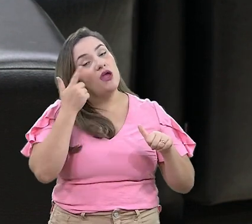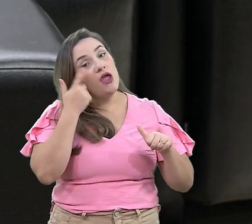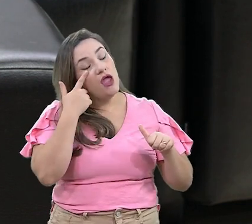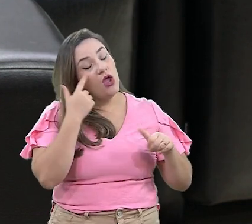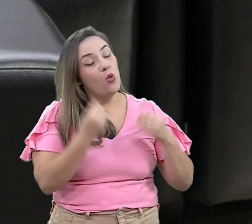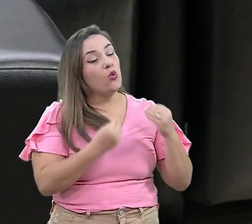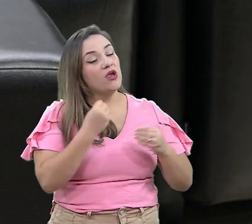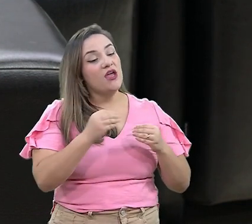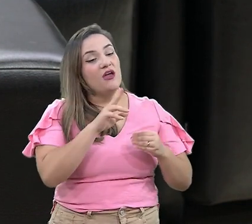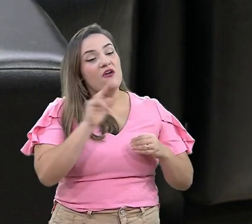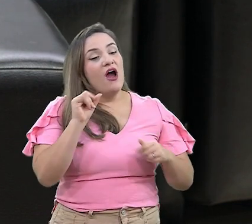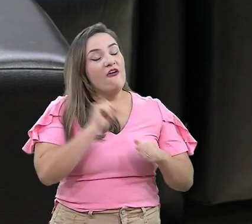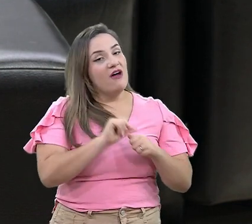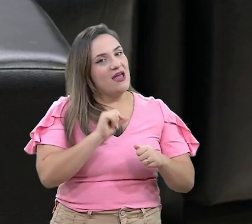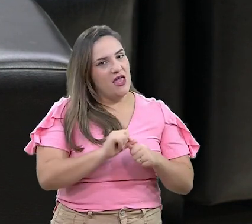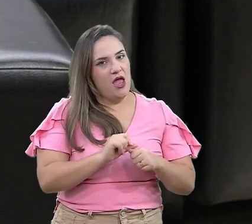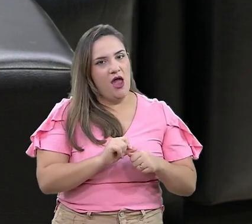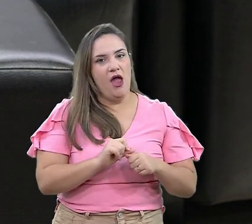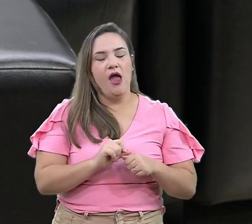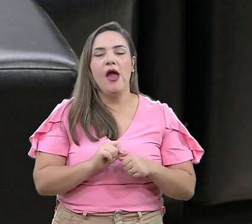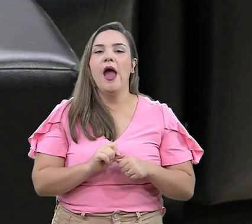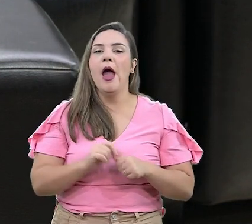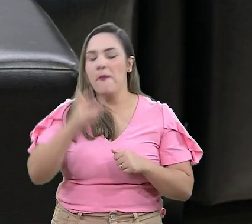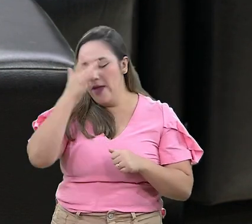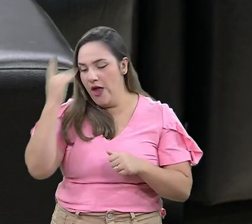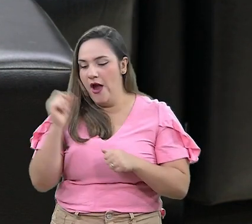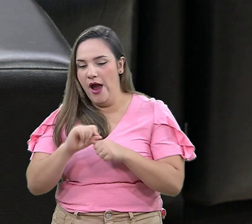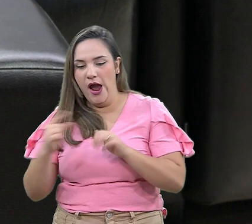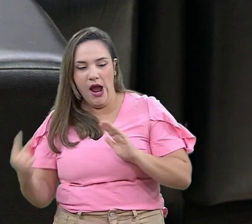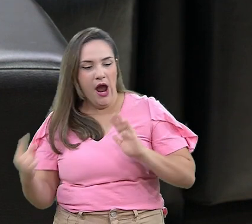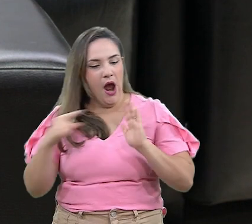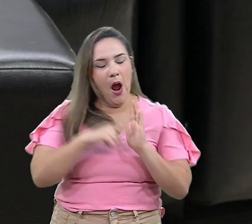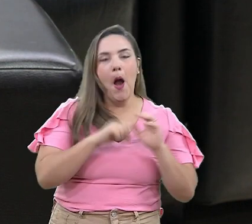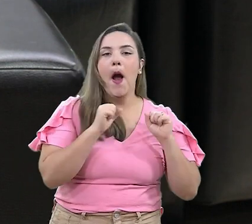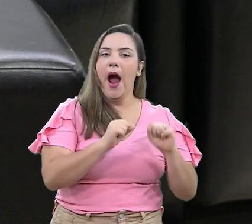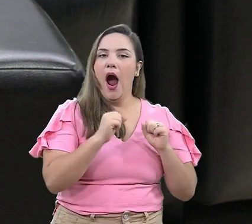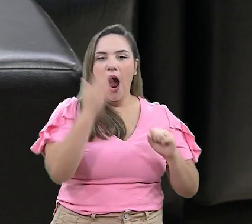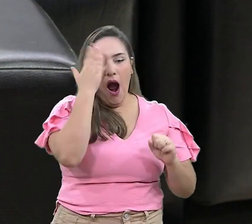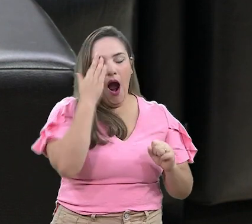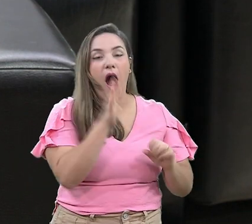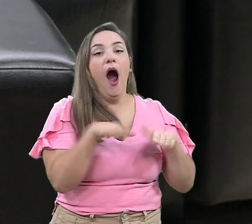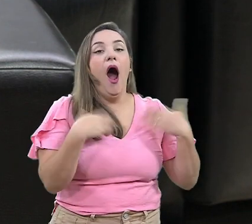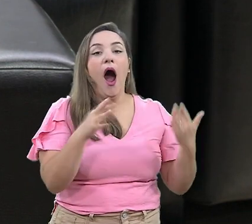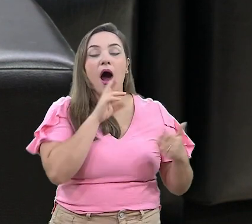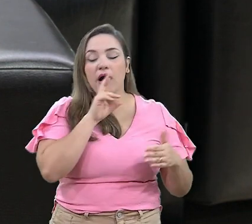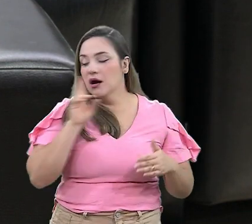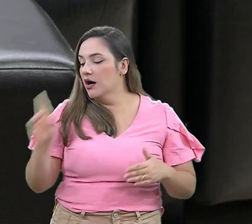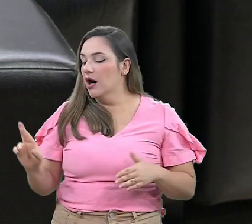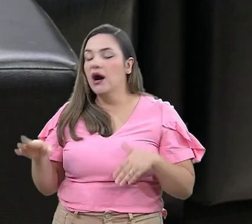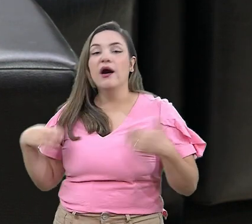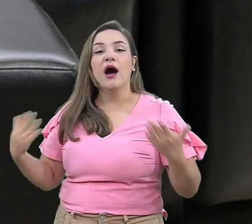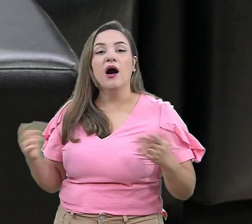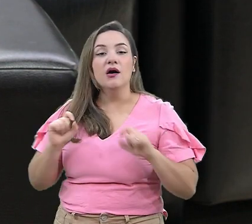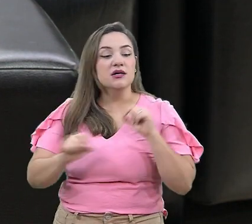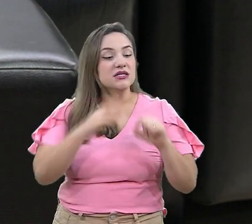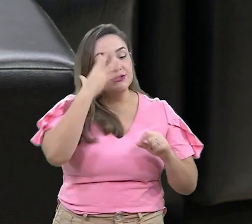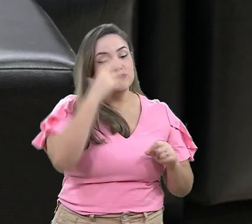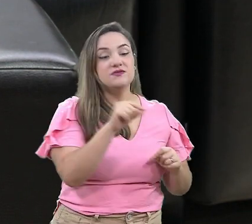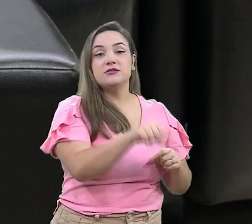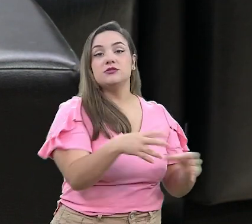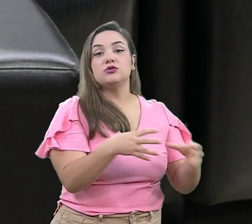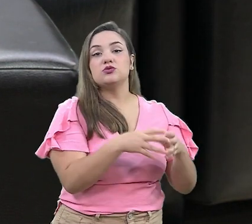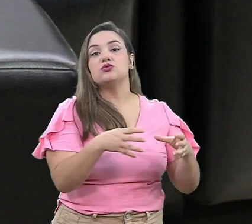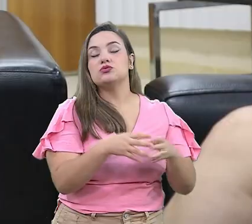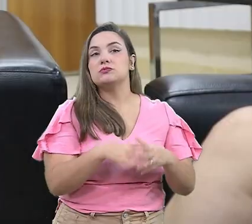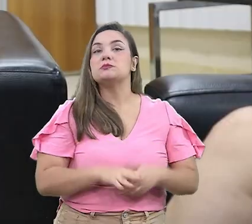essa parte que fez essa denúncia, ela tem direito a saber qual foi o resultado